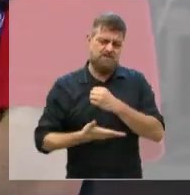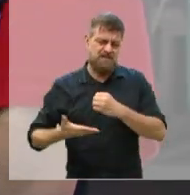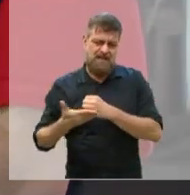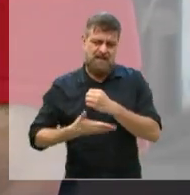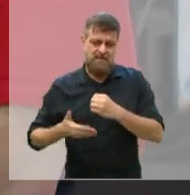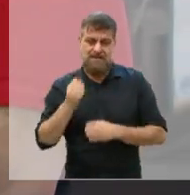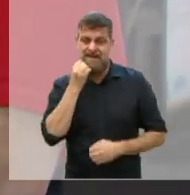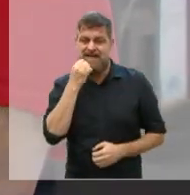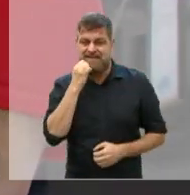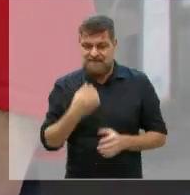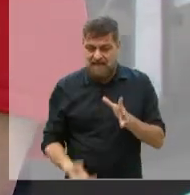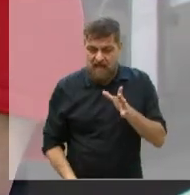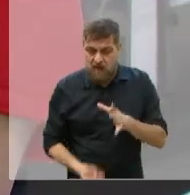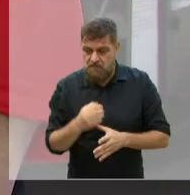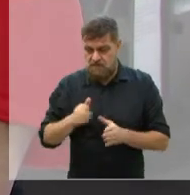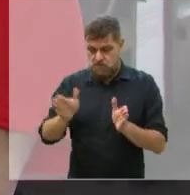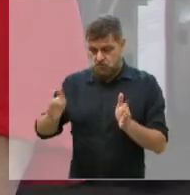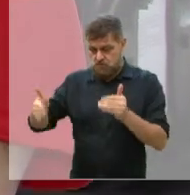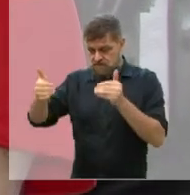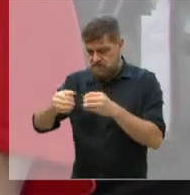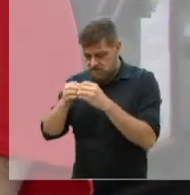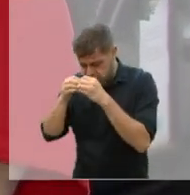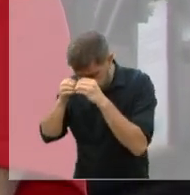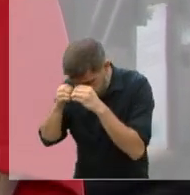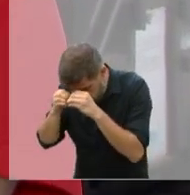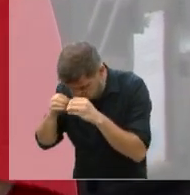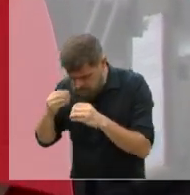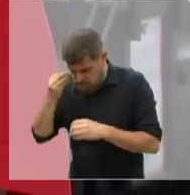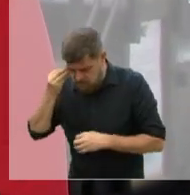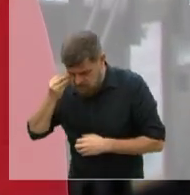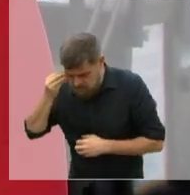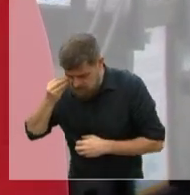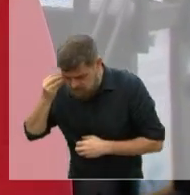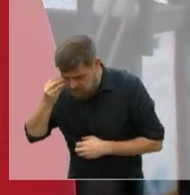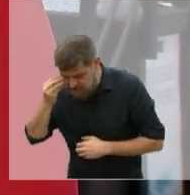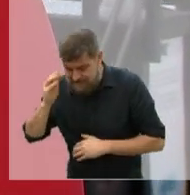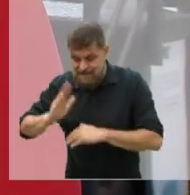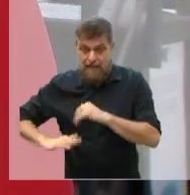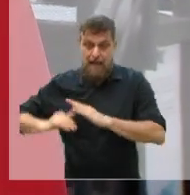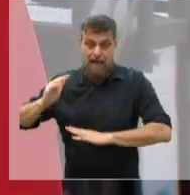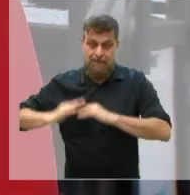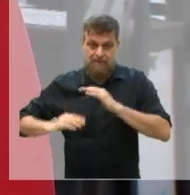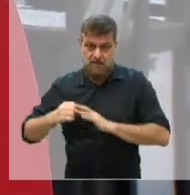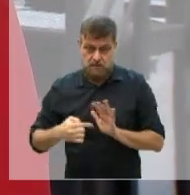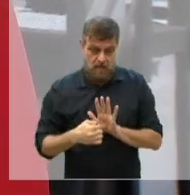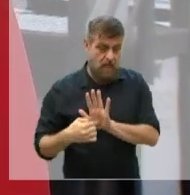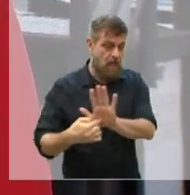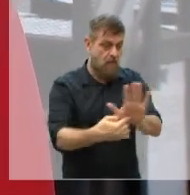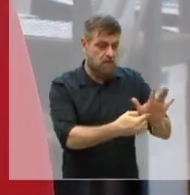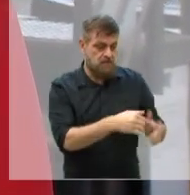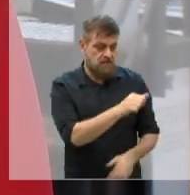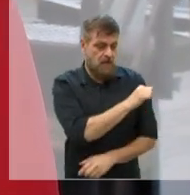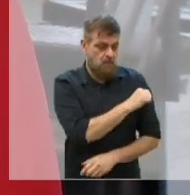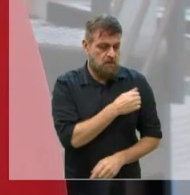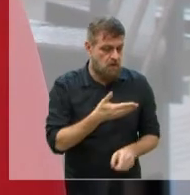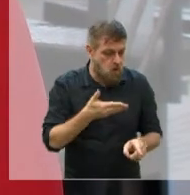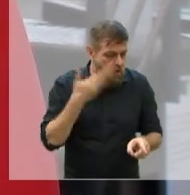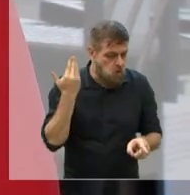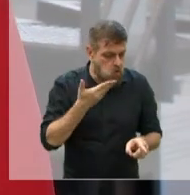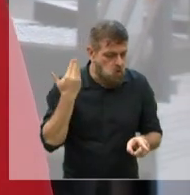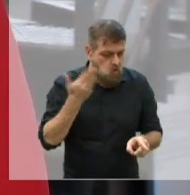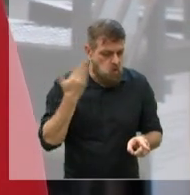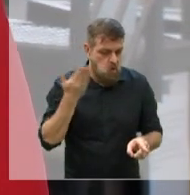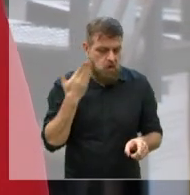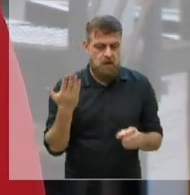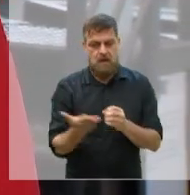A ciência ela é produzida no laboratório, ela é produzida com experimentos com a mão na massa. Então reproduzir isso para o aluno na escola é fundamental para que